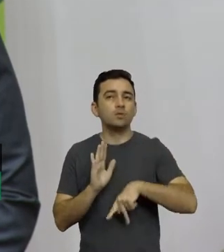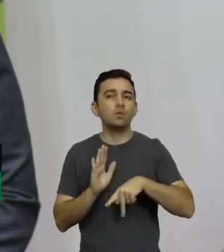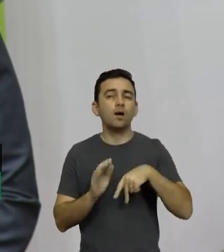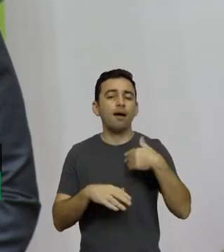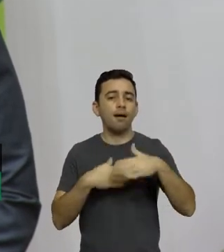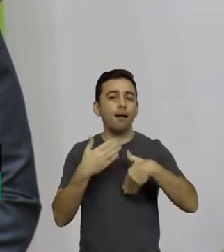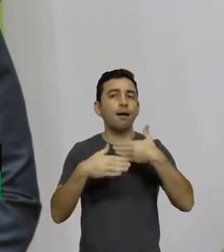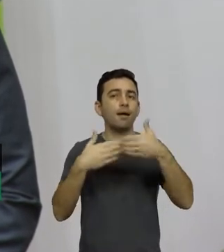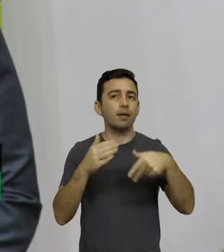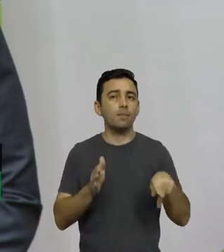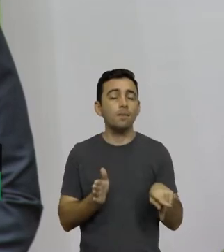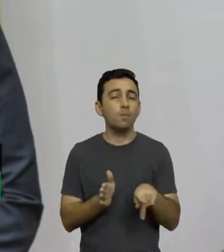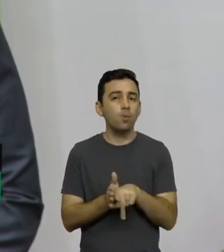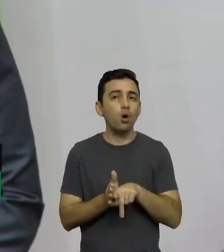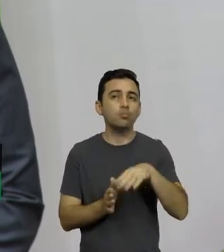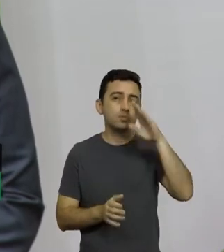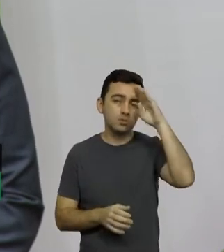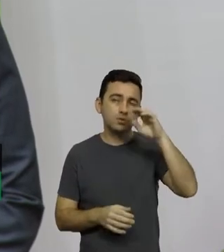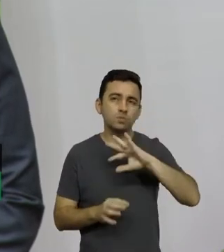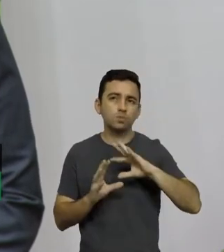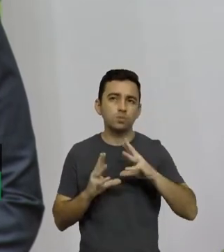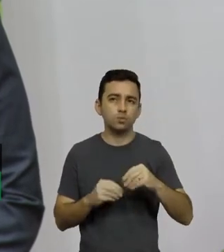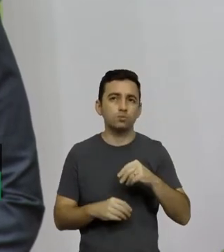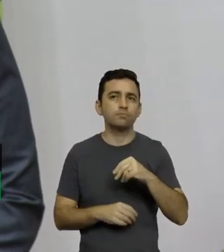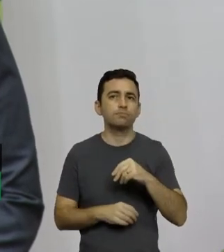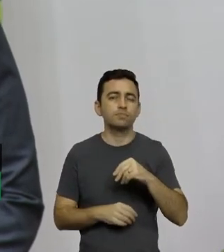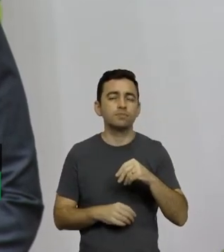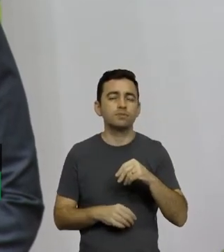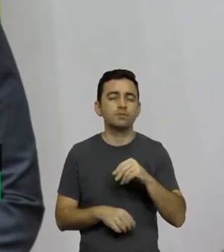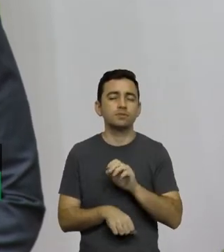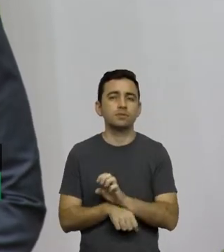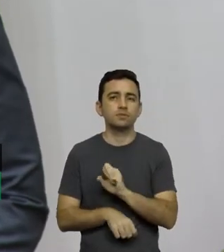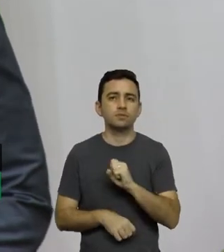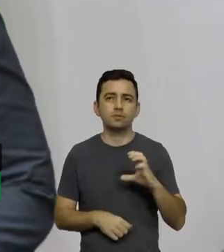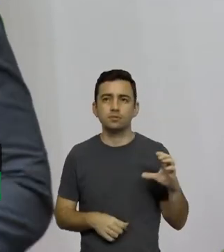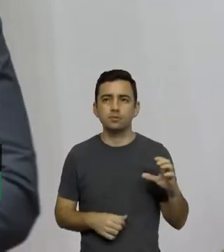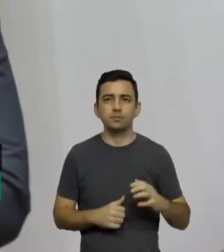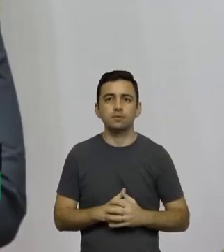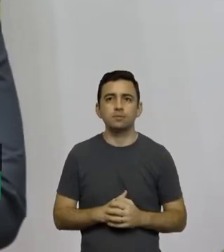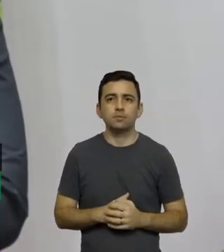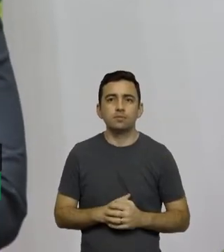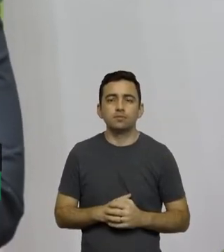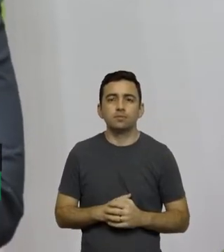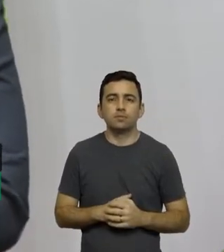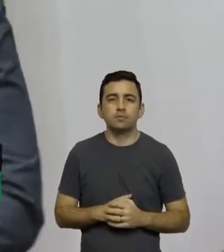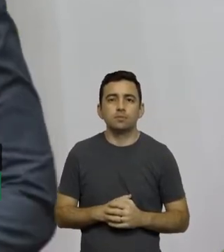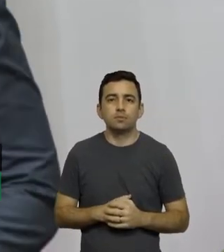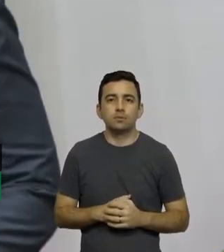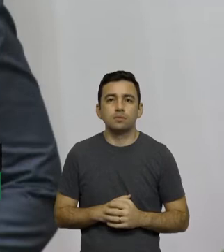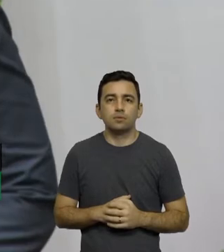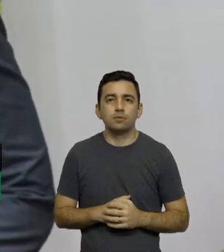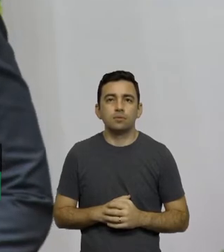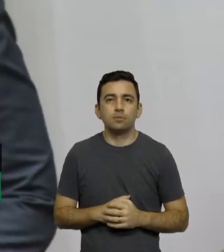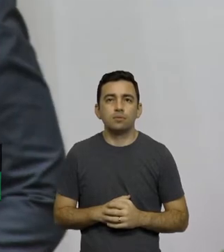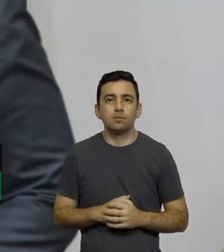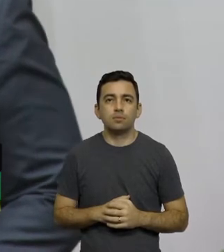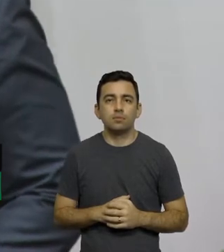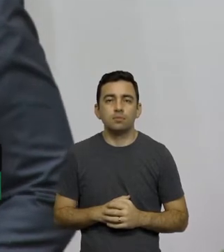para os militares estaduais do estado de Santa Catarina. Já chegou a minha resposta. Assinada